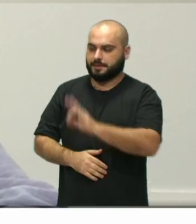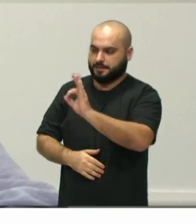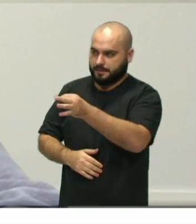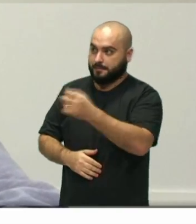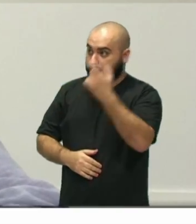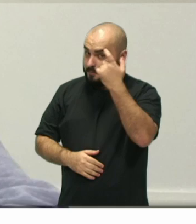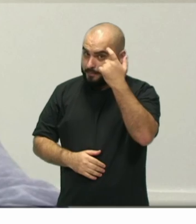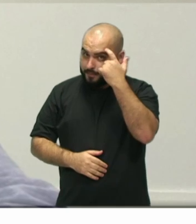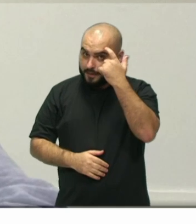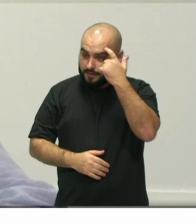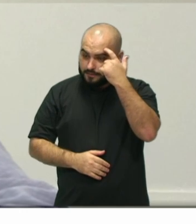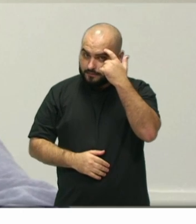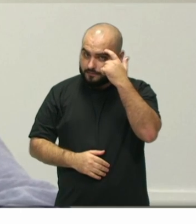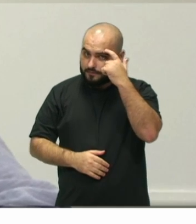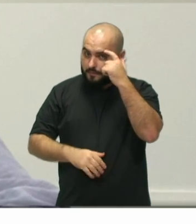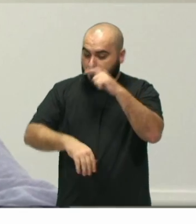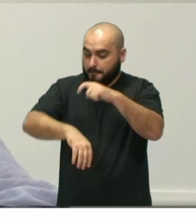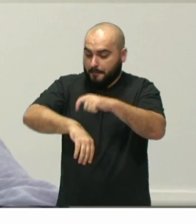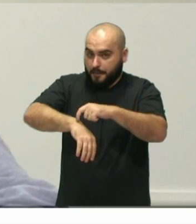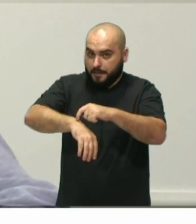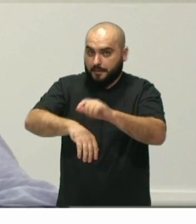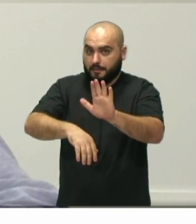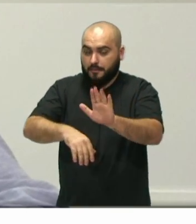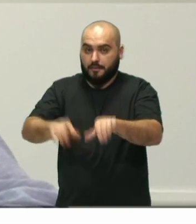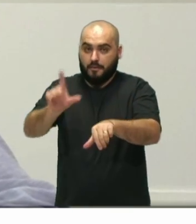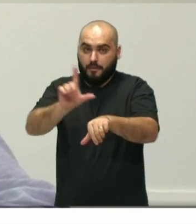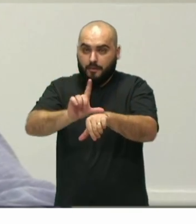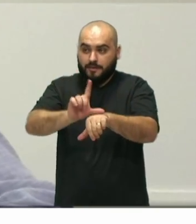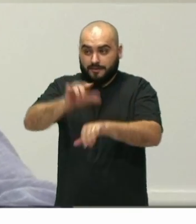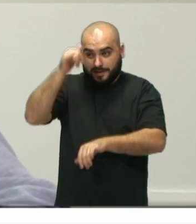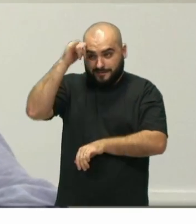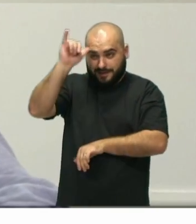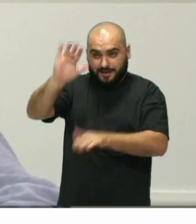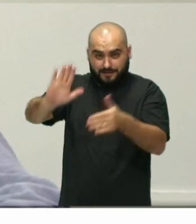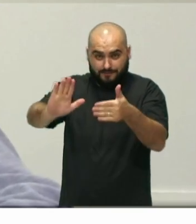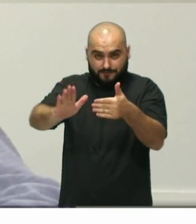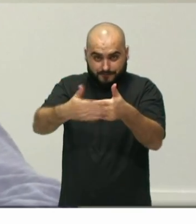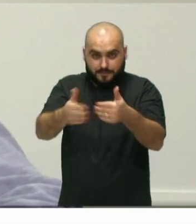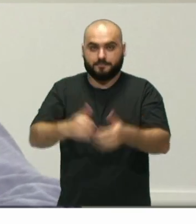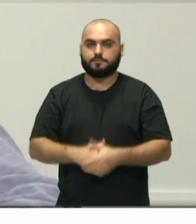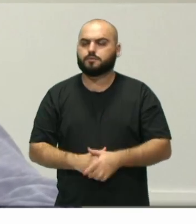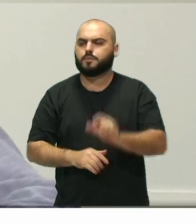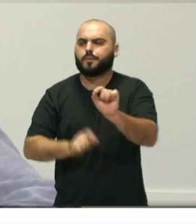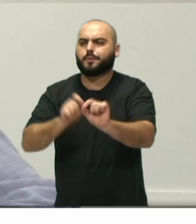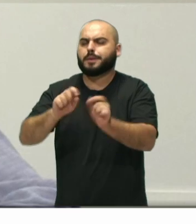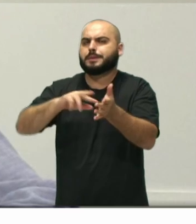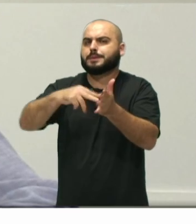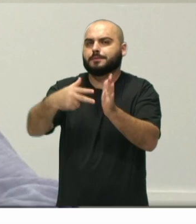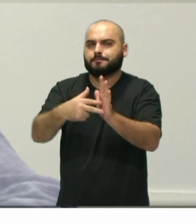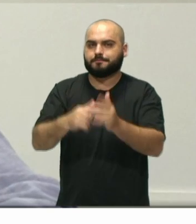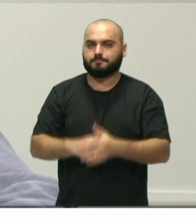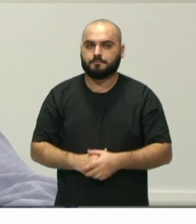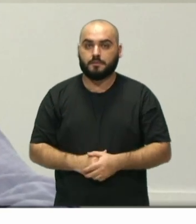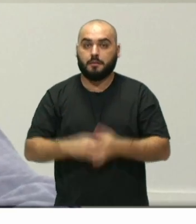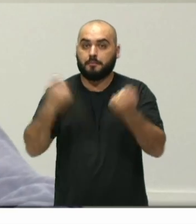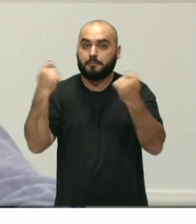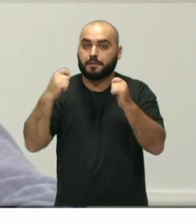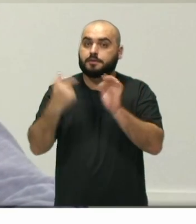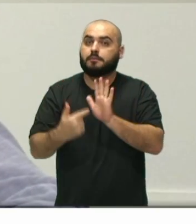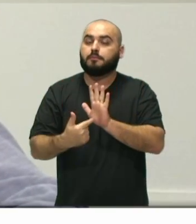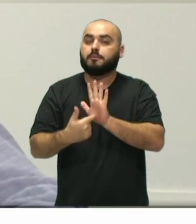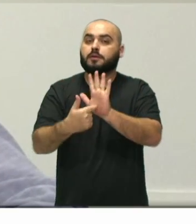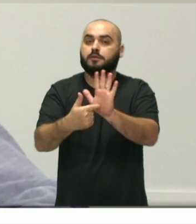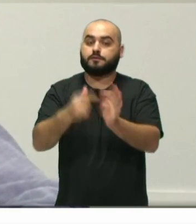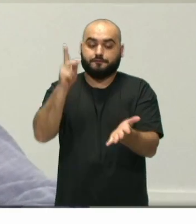os comércios, né, para que não tenha essa medida de fechar os comércios, acredito eu que a gente precisa detectar o